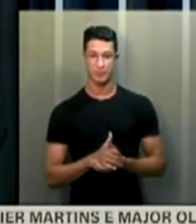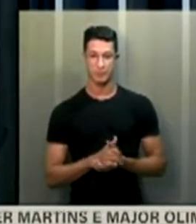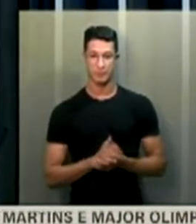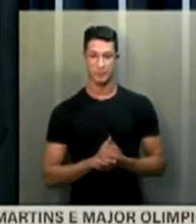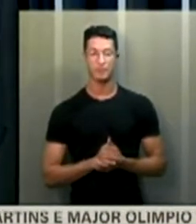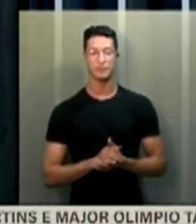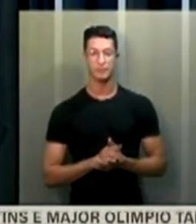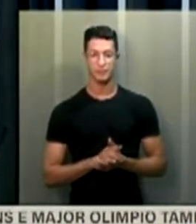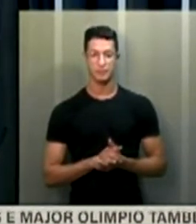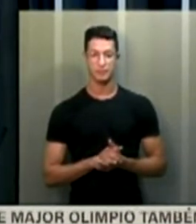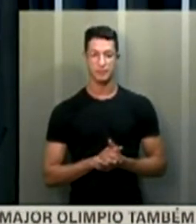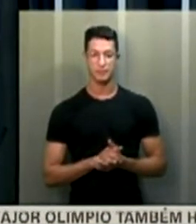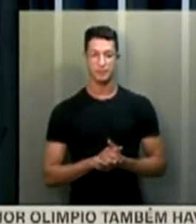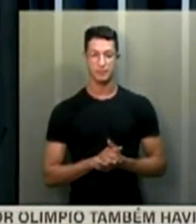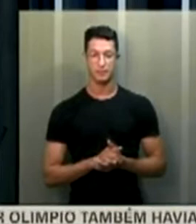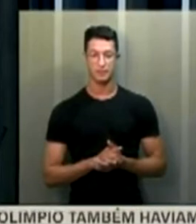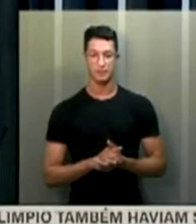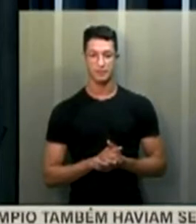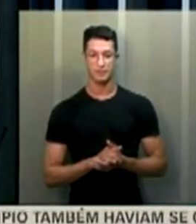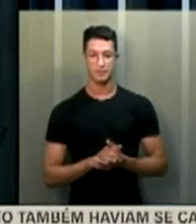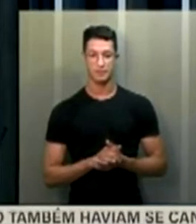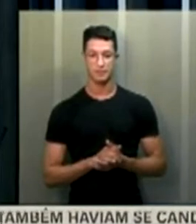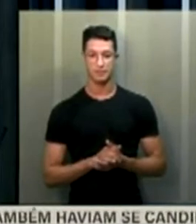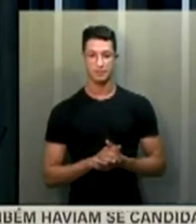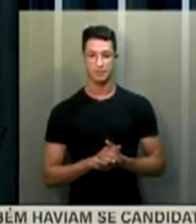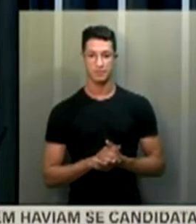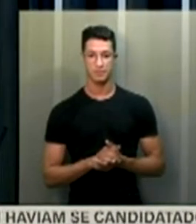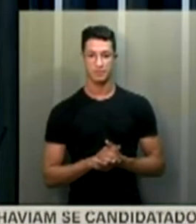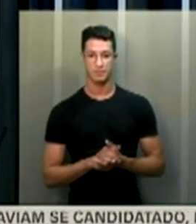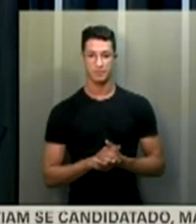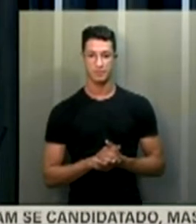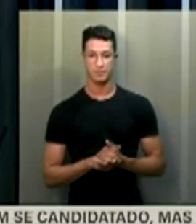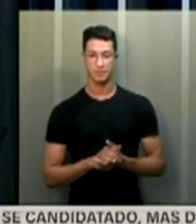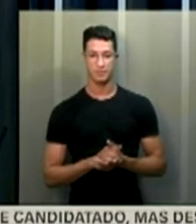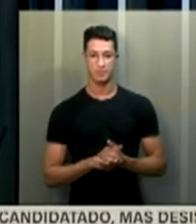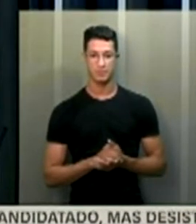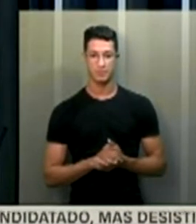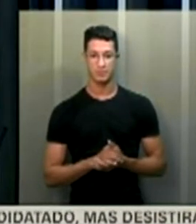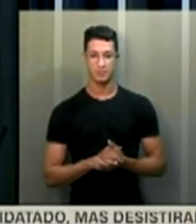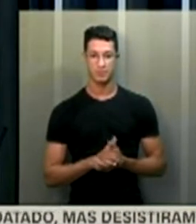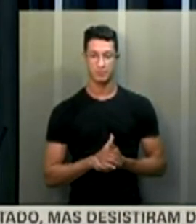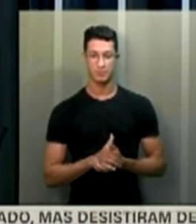Simone. 3 a 3. Rodrigo.